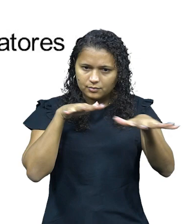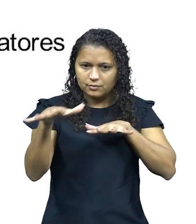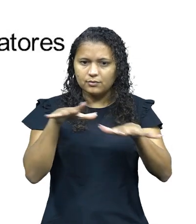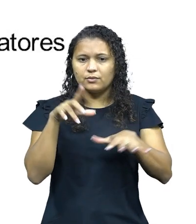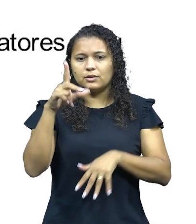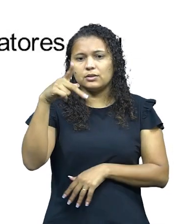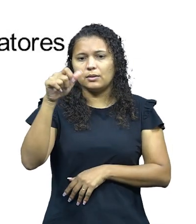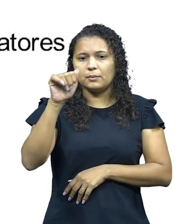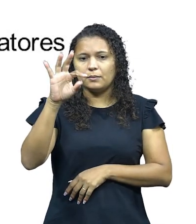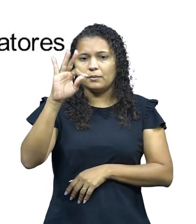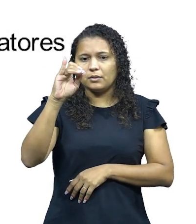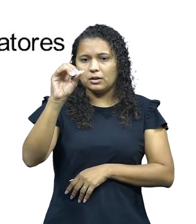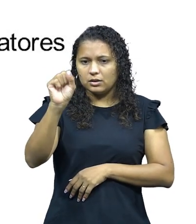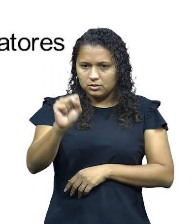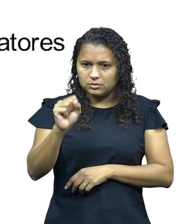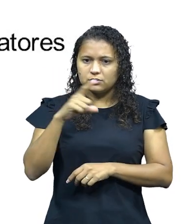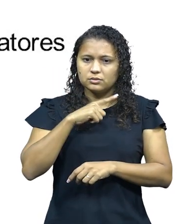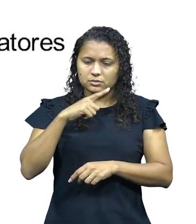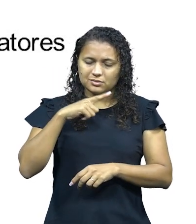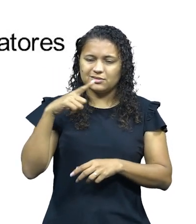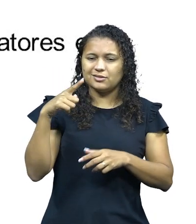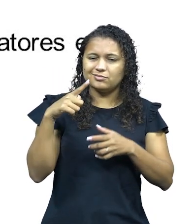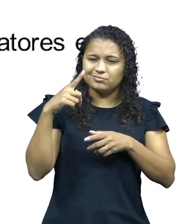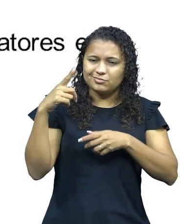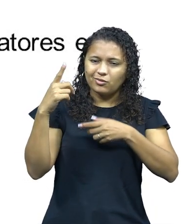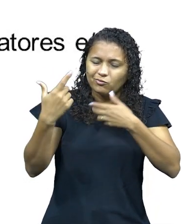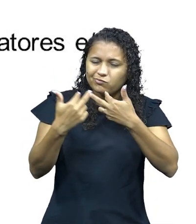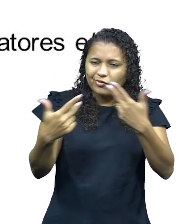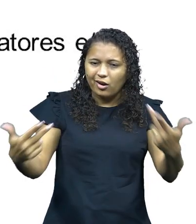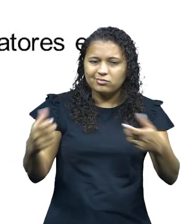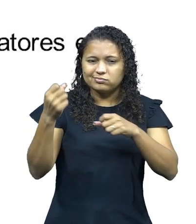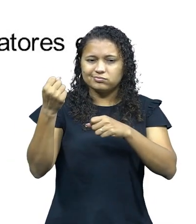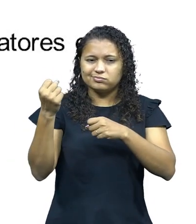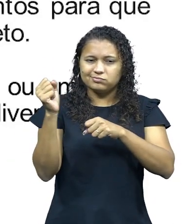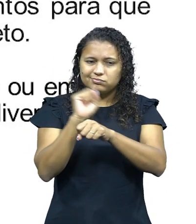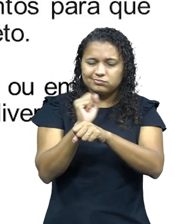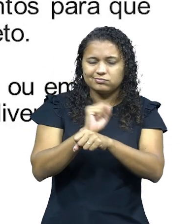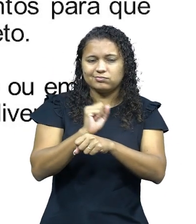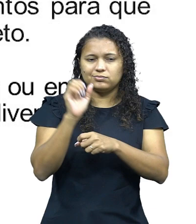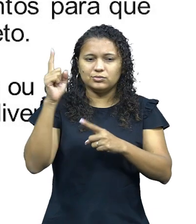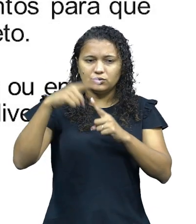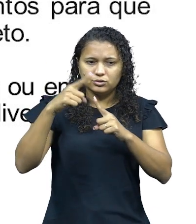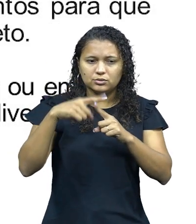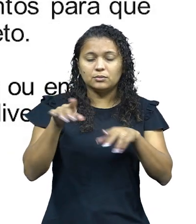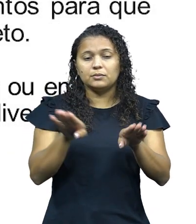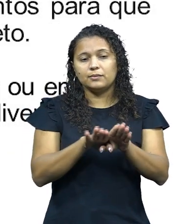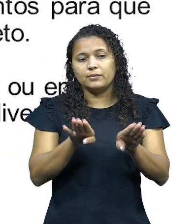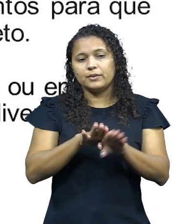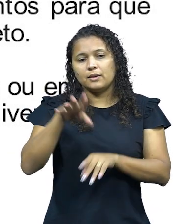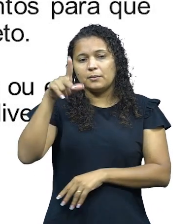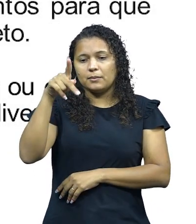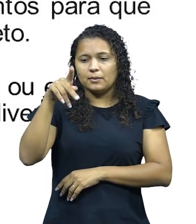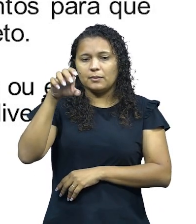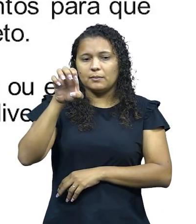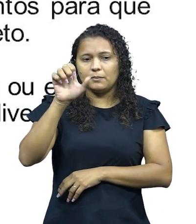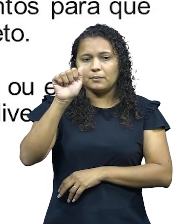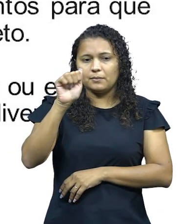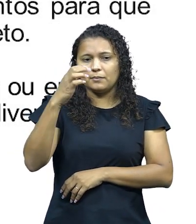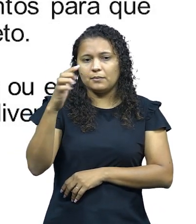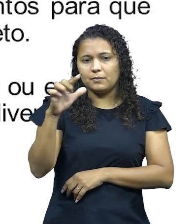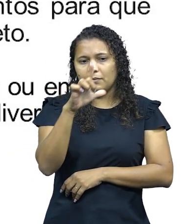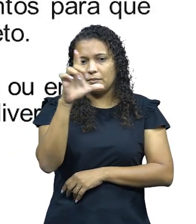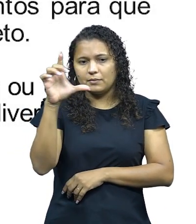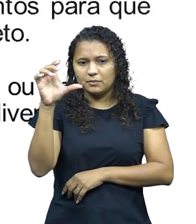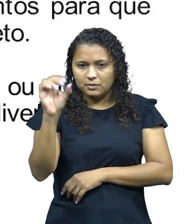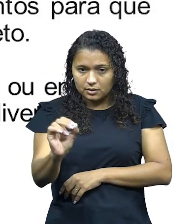pátios, feita por tratores ou outros equipamentos de movimentação. E também pode ser pela peação,